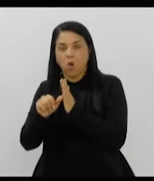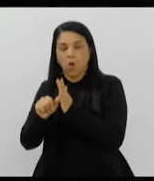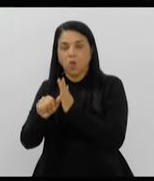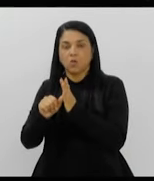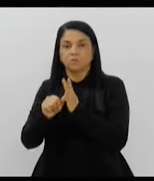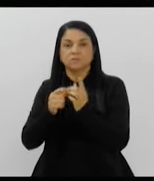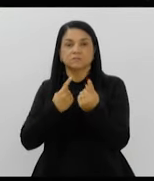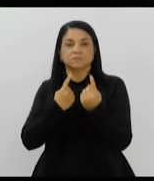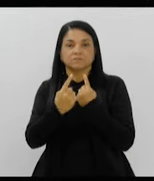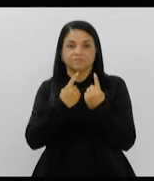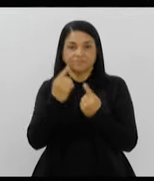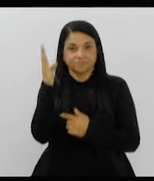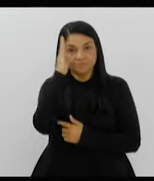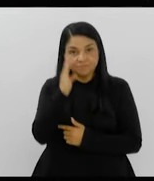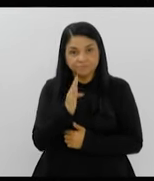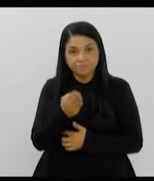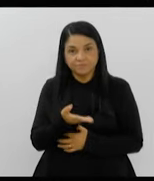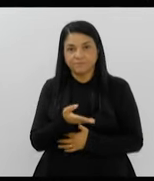Avenida Brasil.